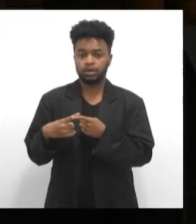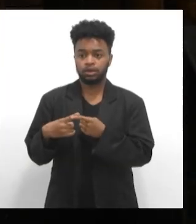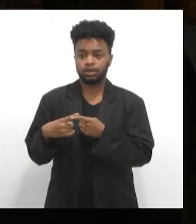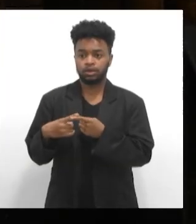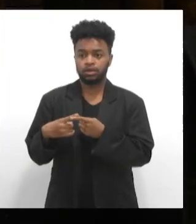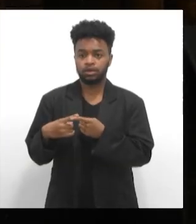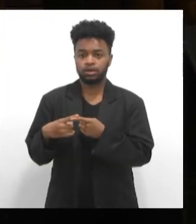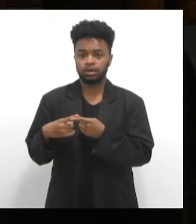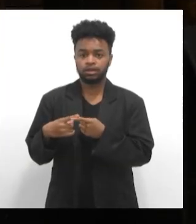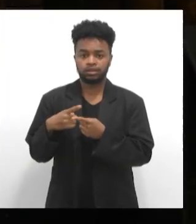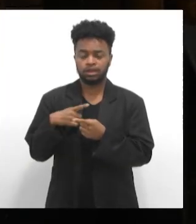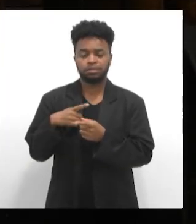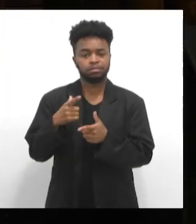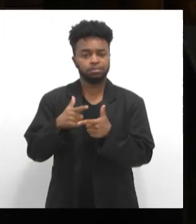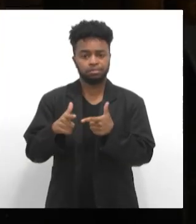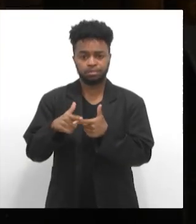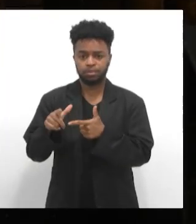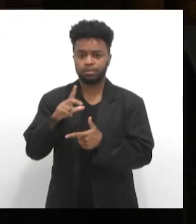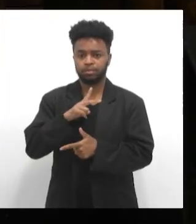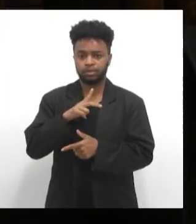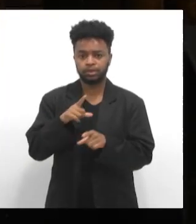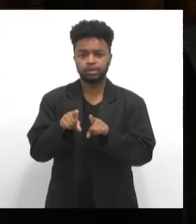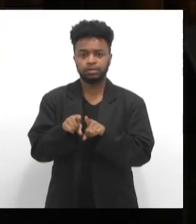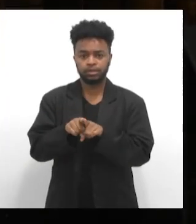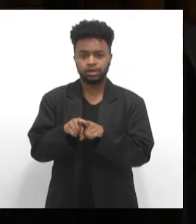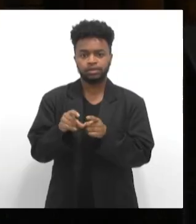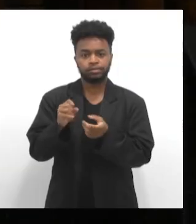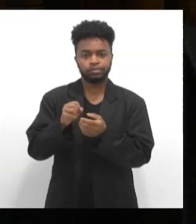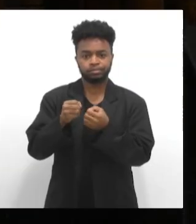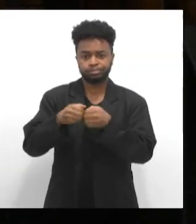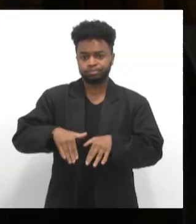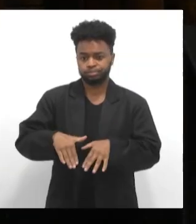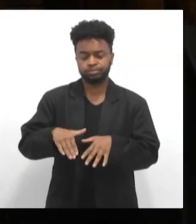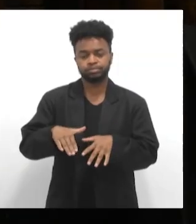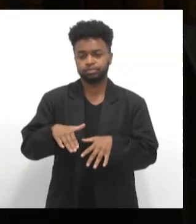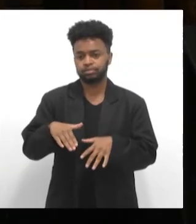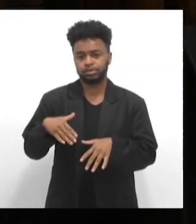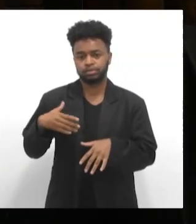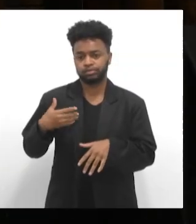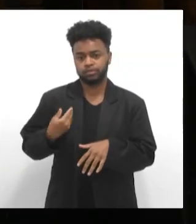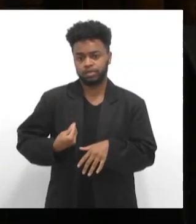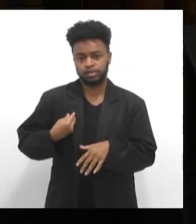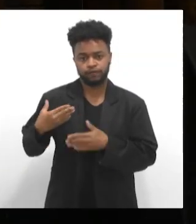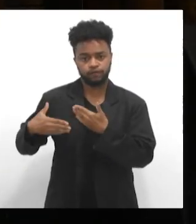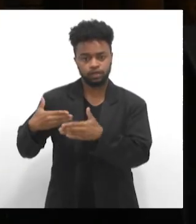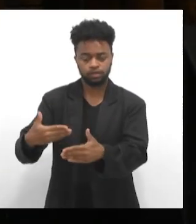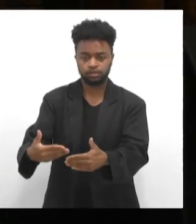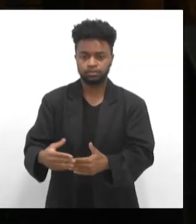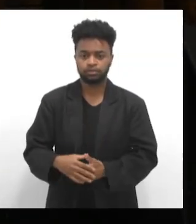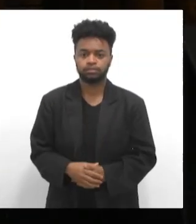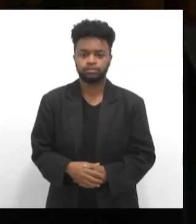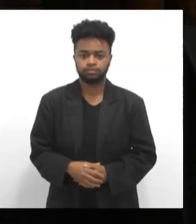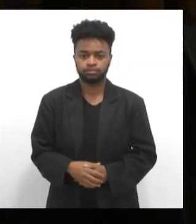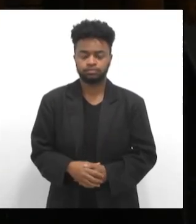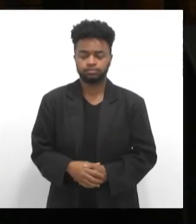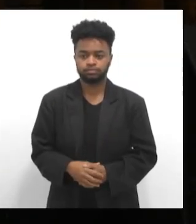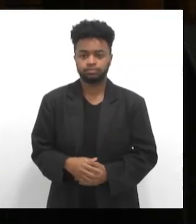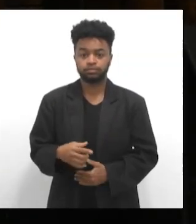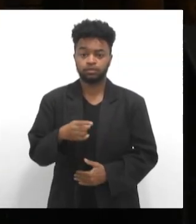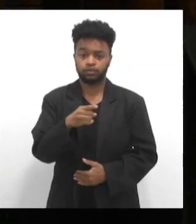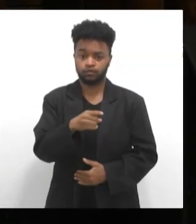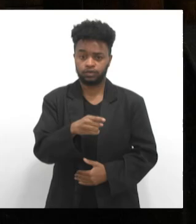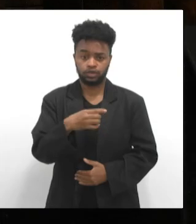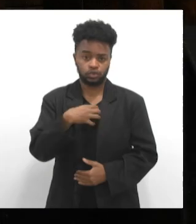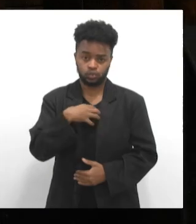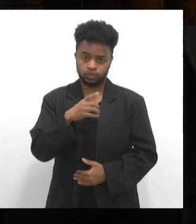mais particulares, o desgaste que a vida faz com o passar dos anos. Vossa Excelência ainda não